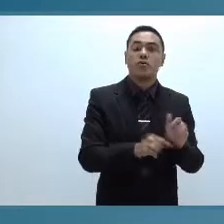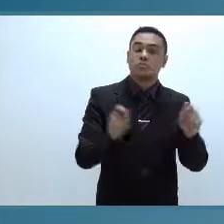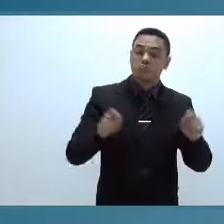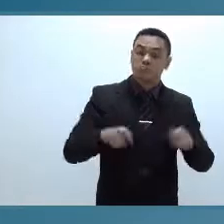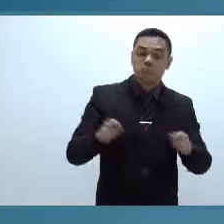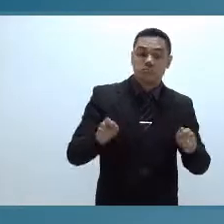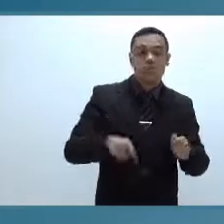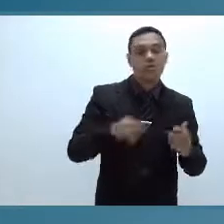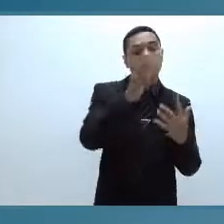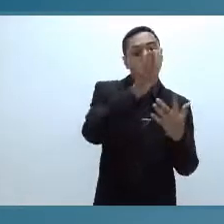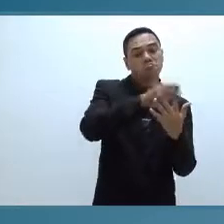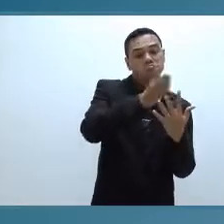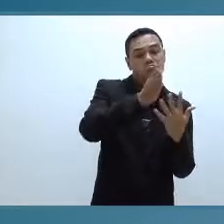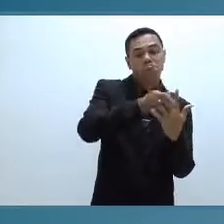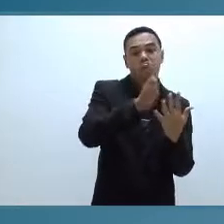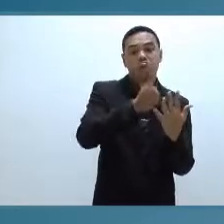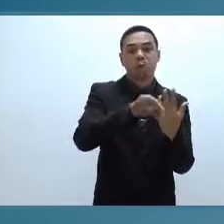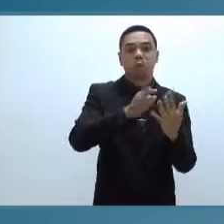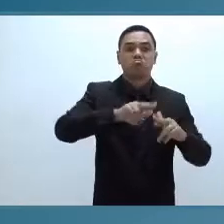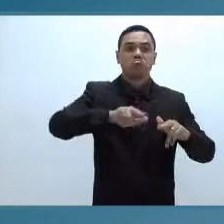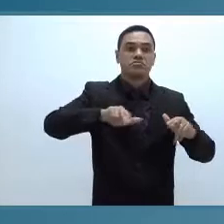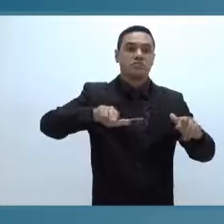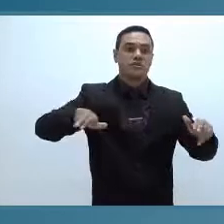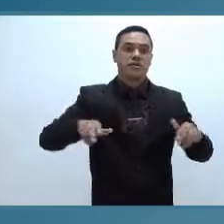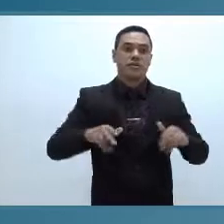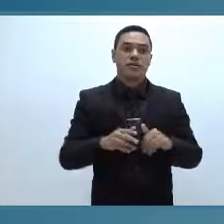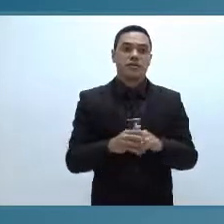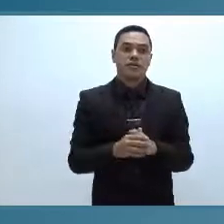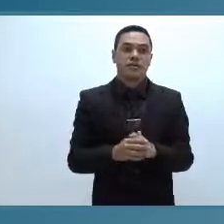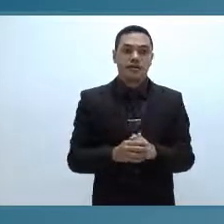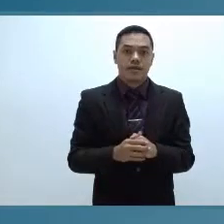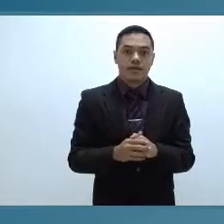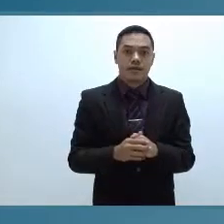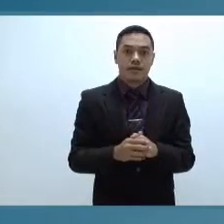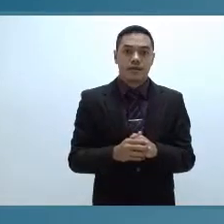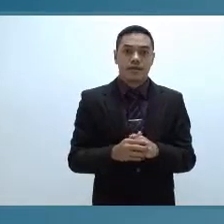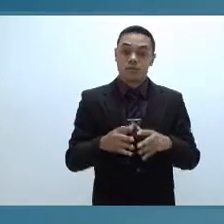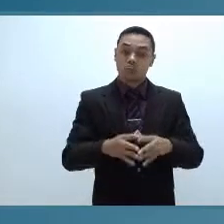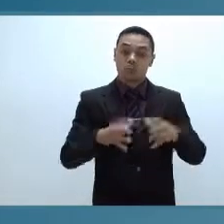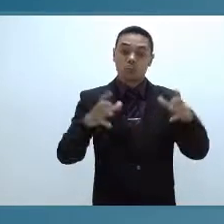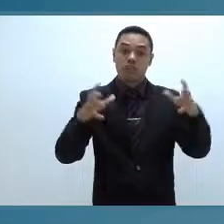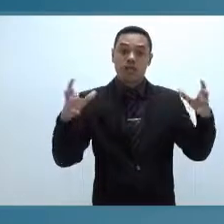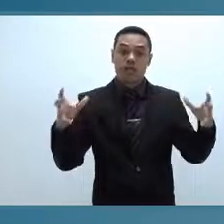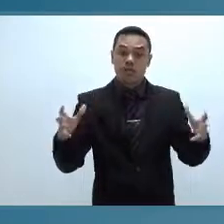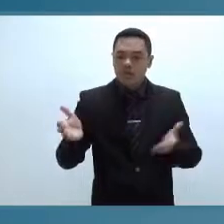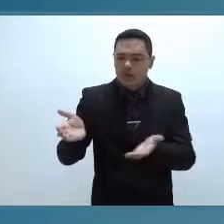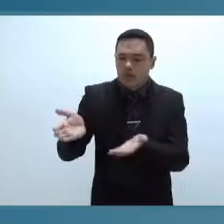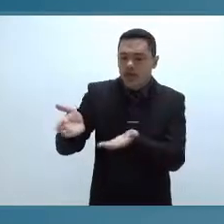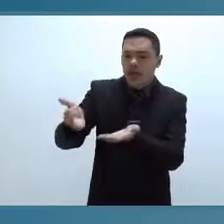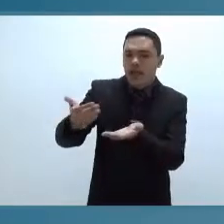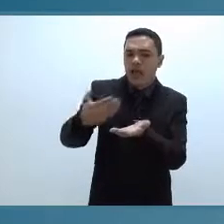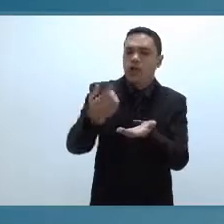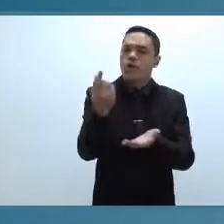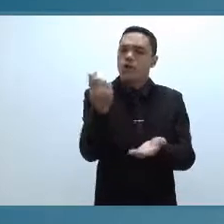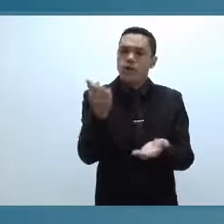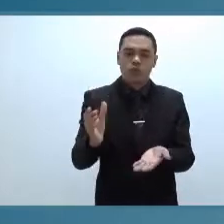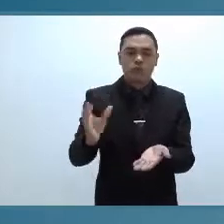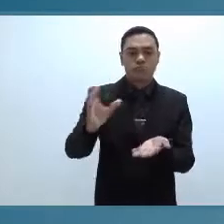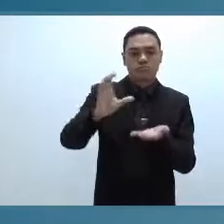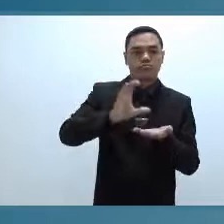mais estendido e, em consequência, a expansão da arrecadação de custos judiciais.